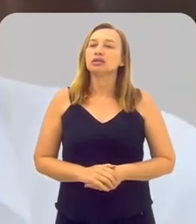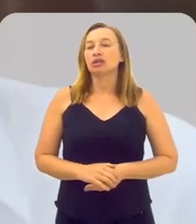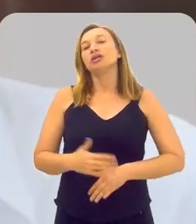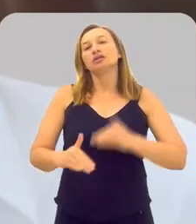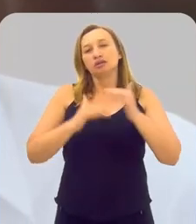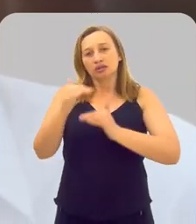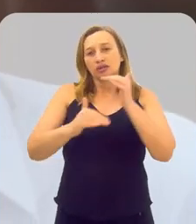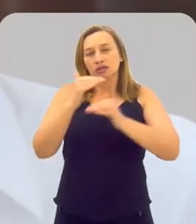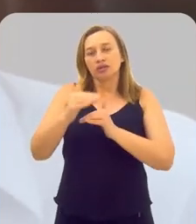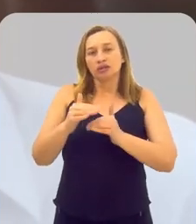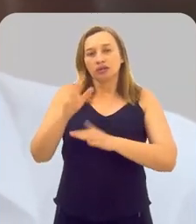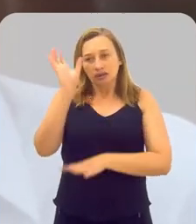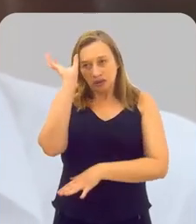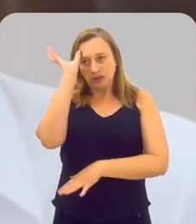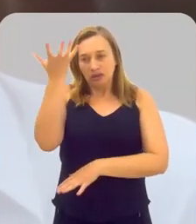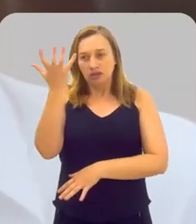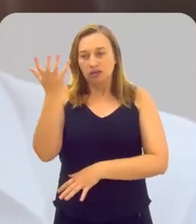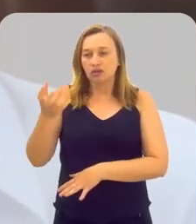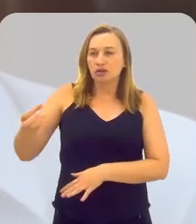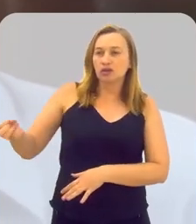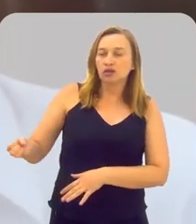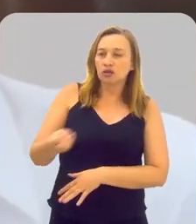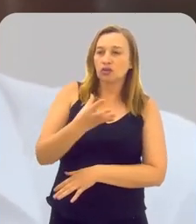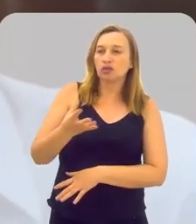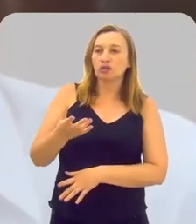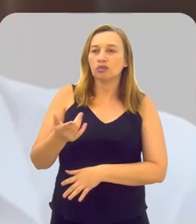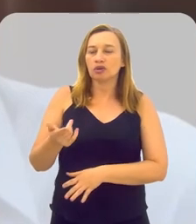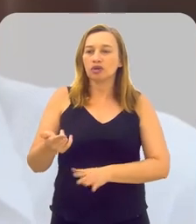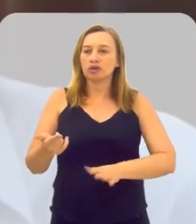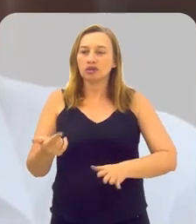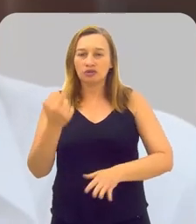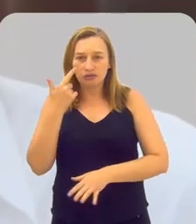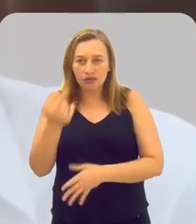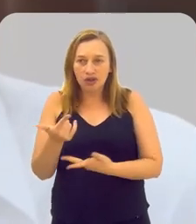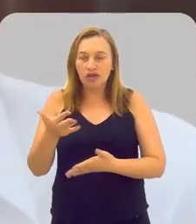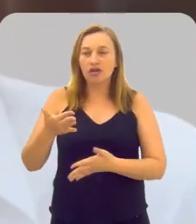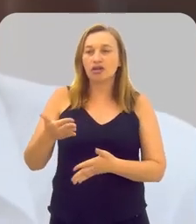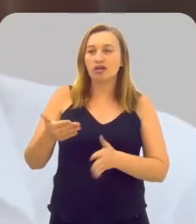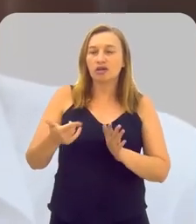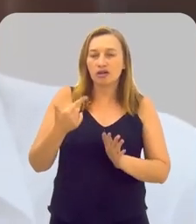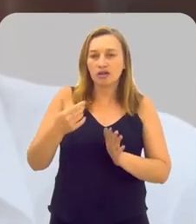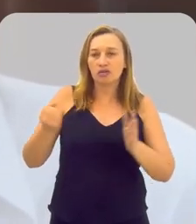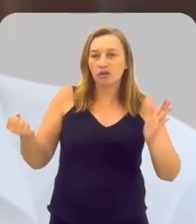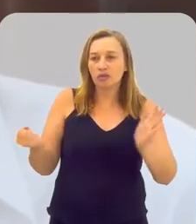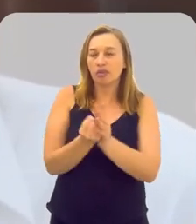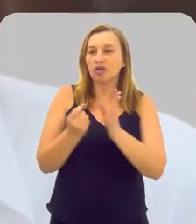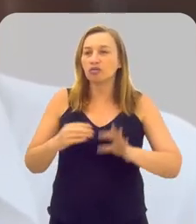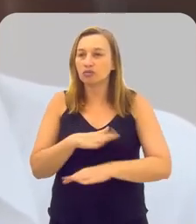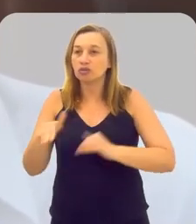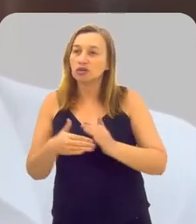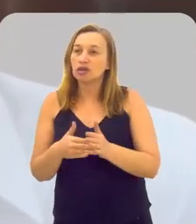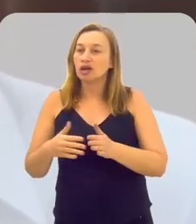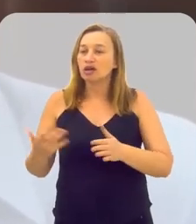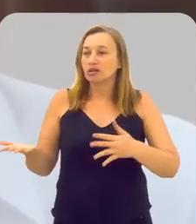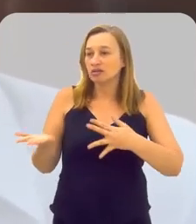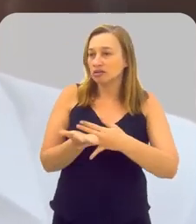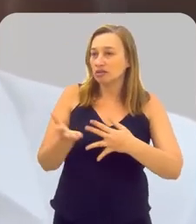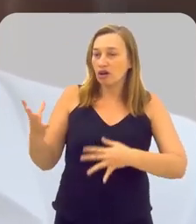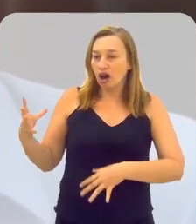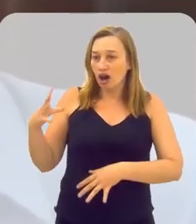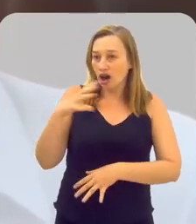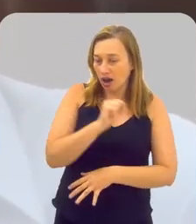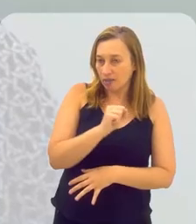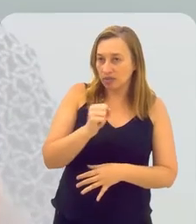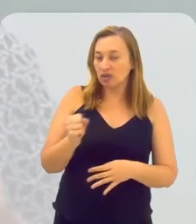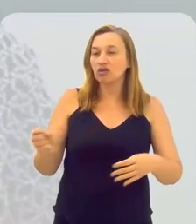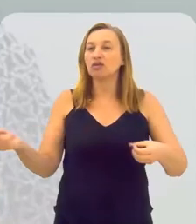fugitivas, e estão sendo desenvolvidas soluções inovadoras para conseguir identificar e ver esse impacto como um